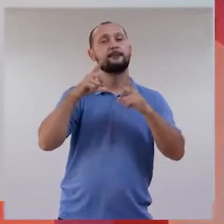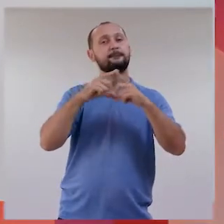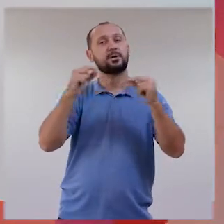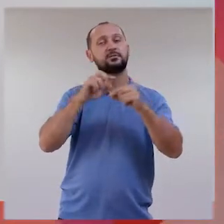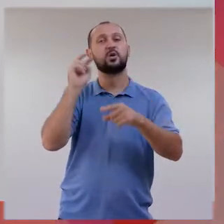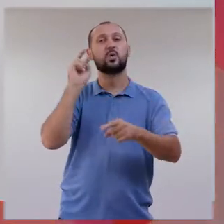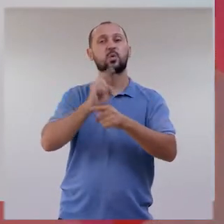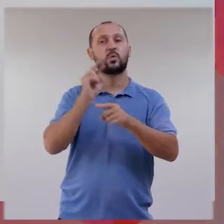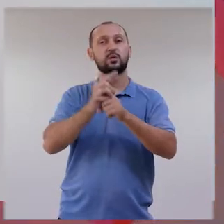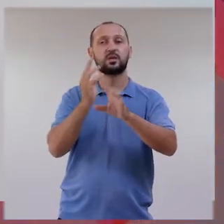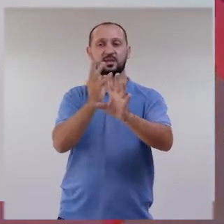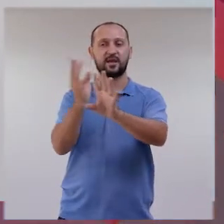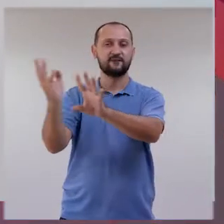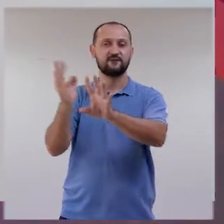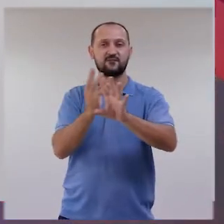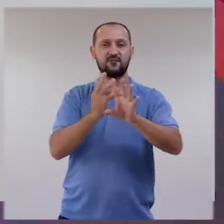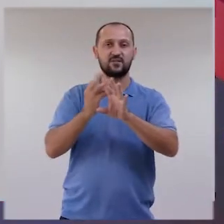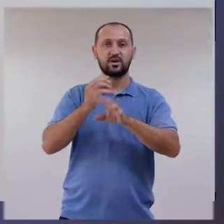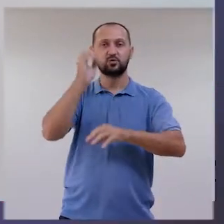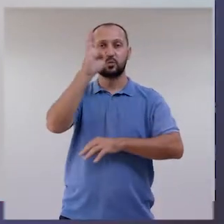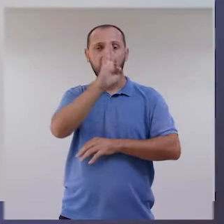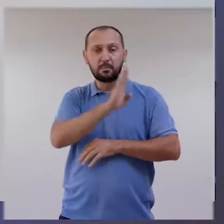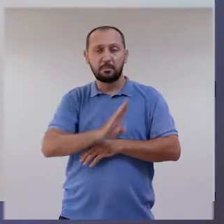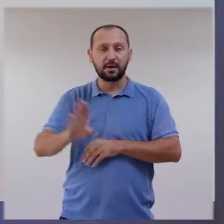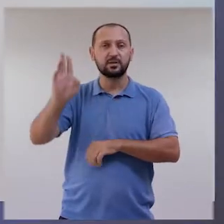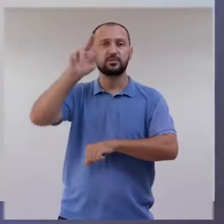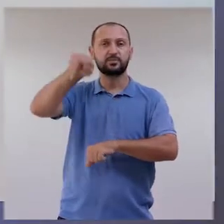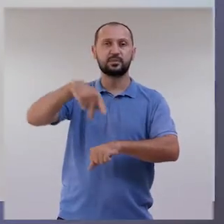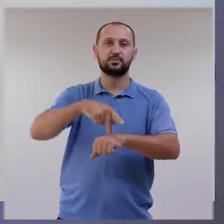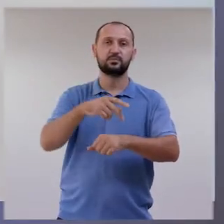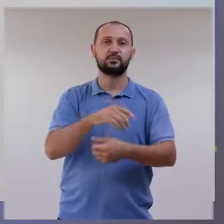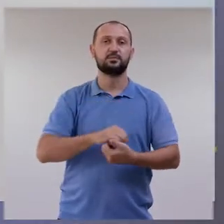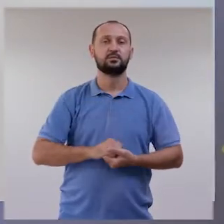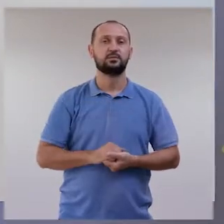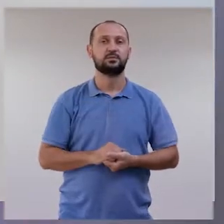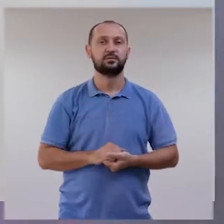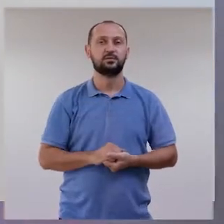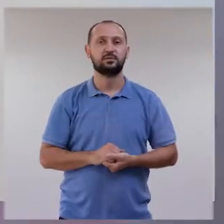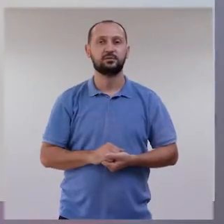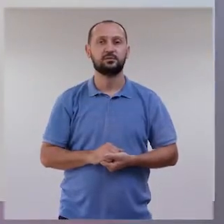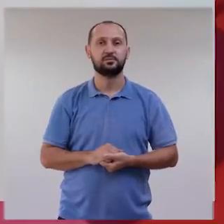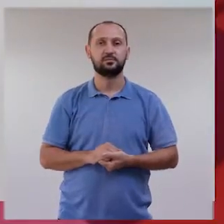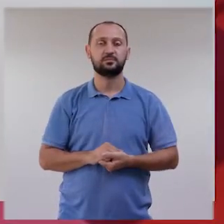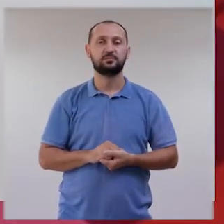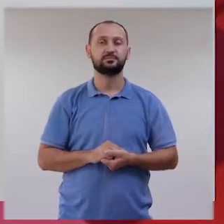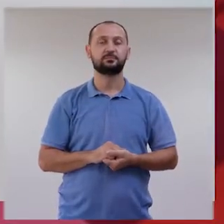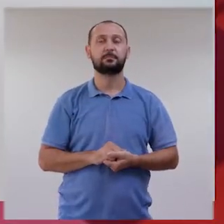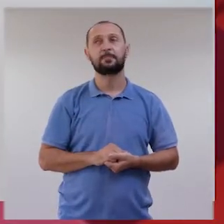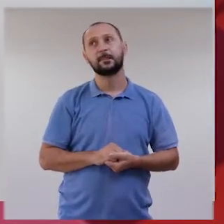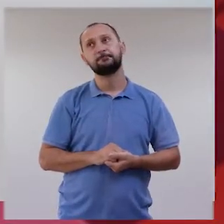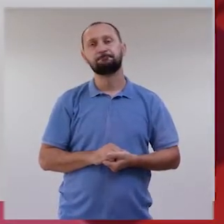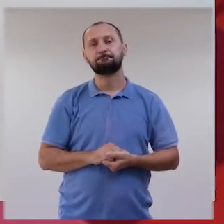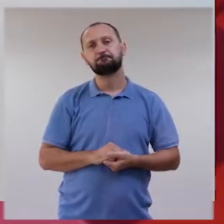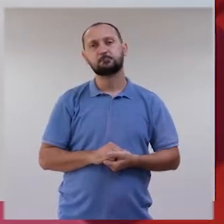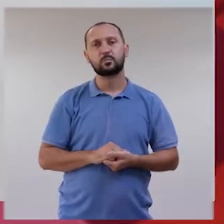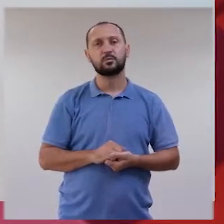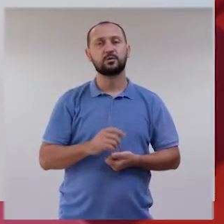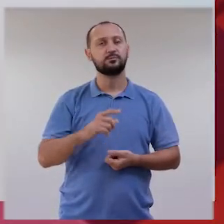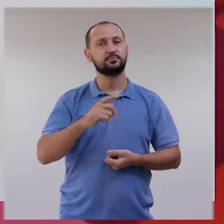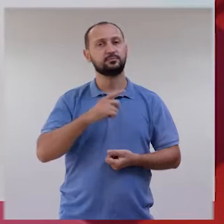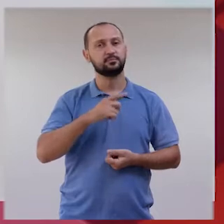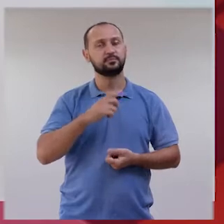sim, Brasília gerencia a fila do país todo, a fila nacional. Quando a gente tem, vamos